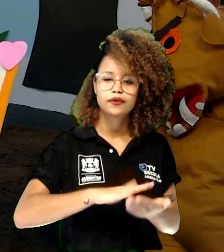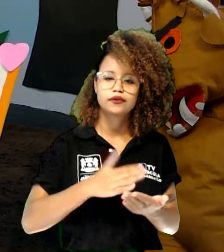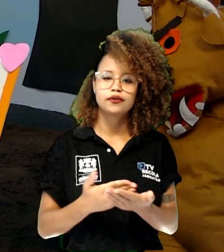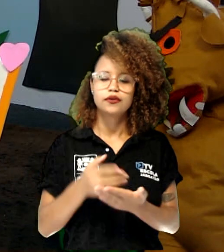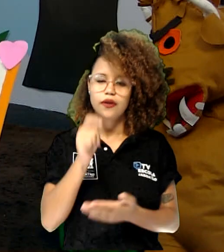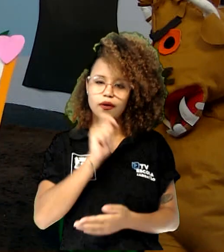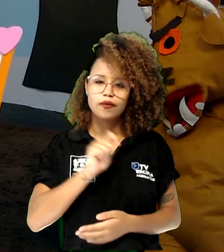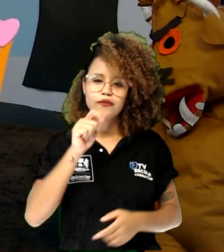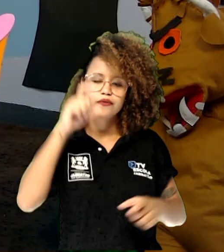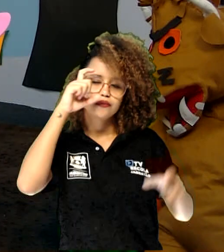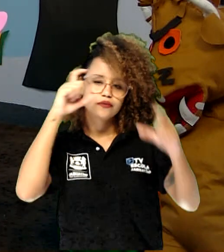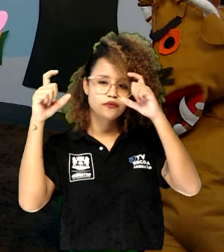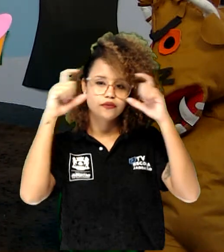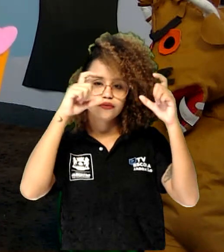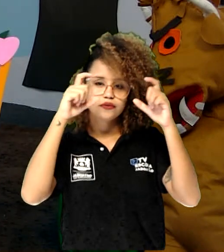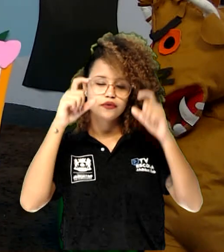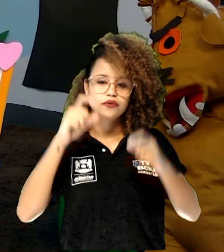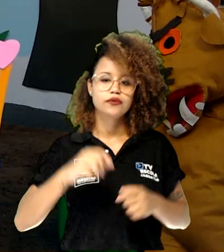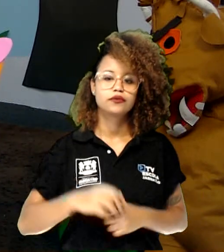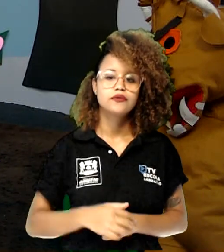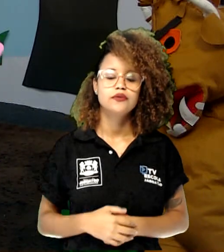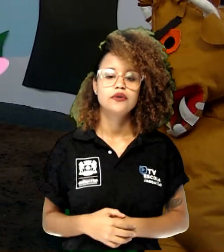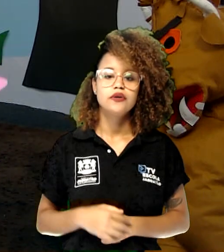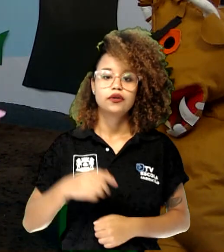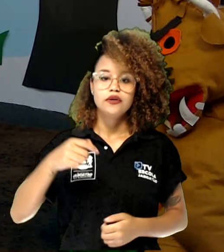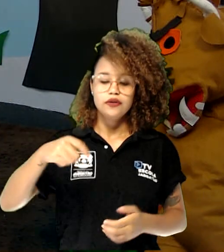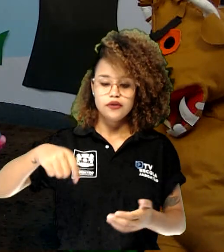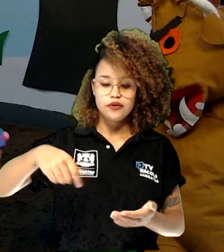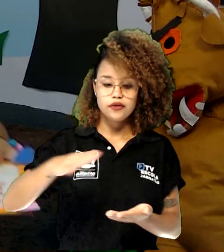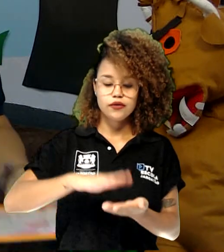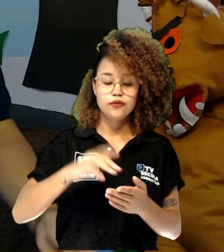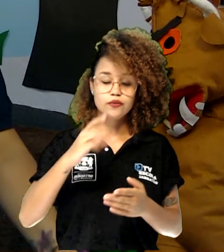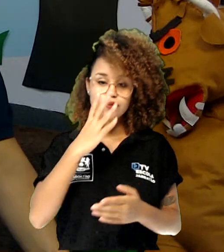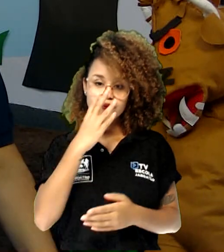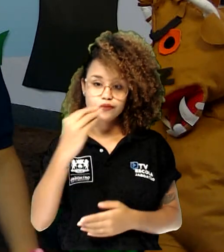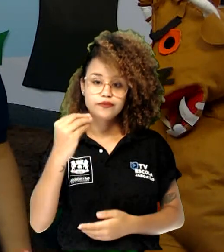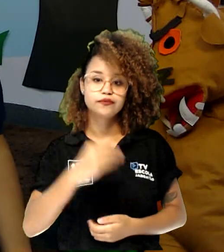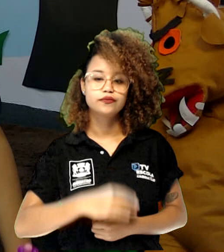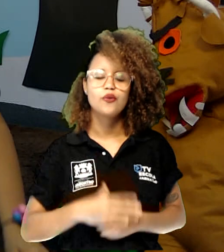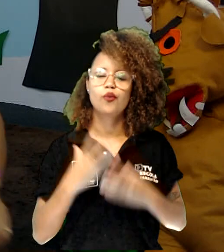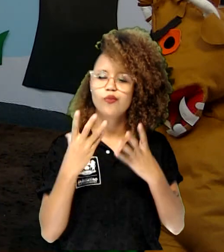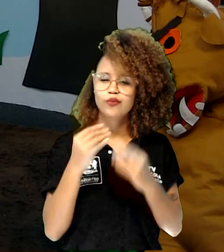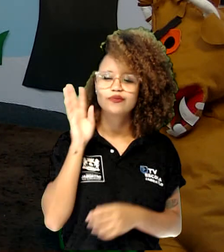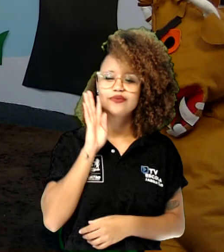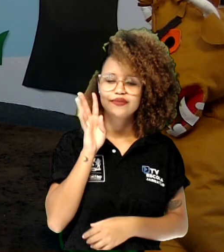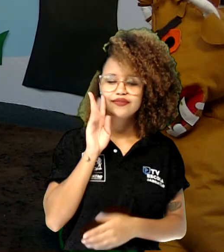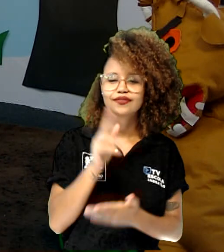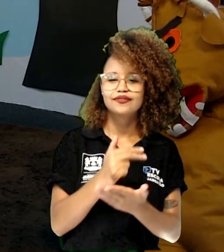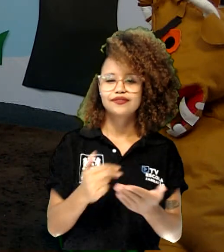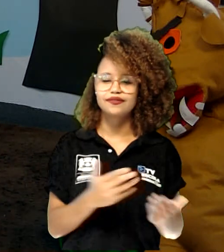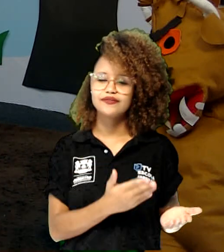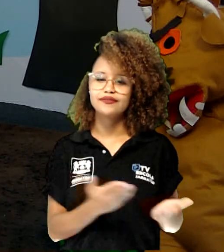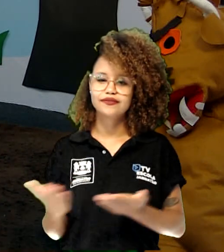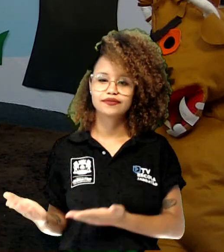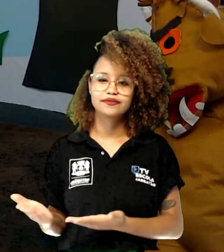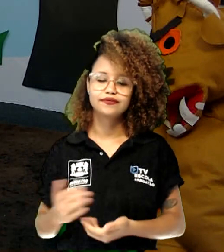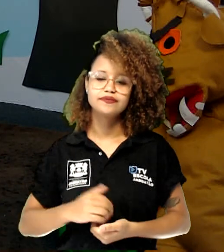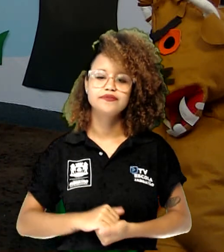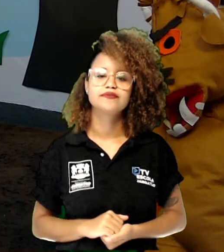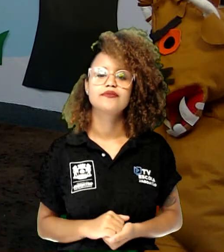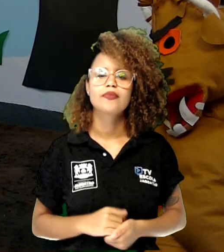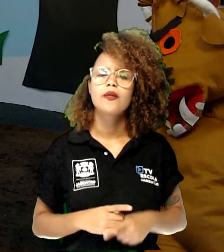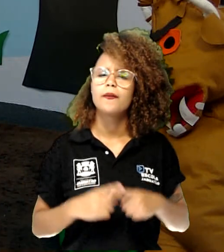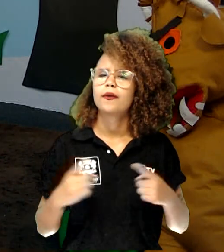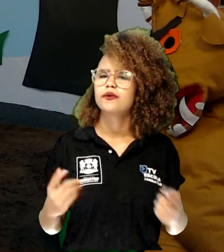e raposa frita. Ai, foi muito legal, crianças, desenhar com vocês. Mas